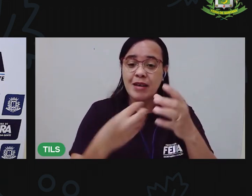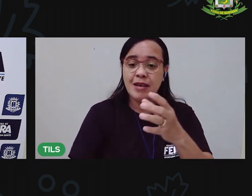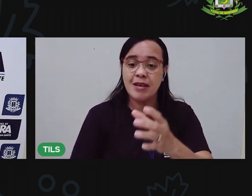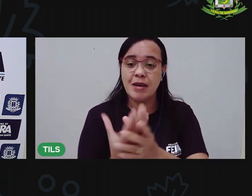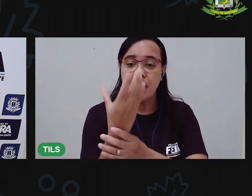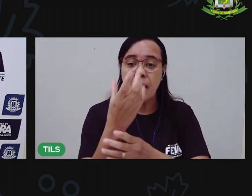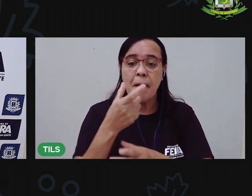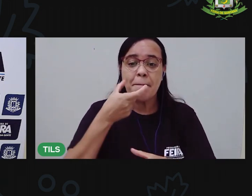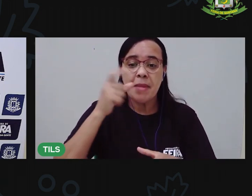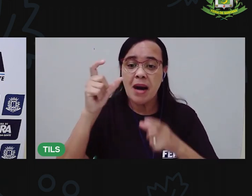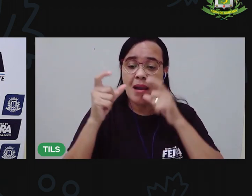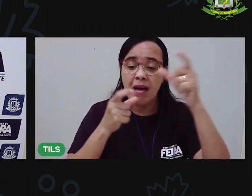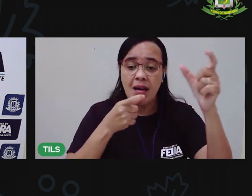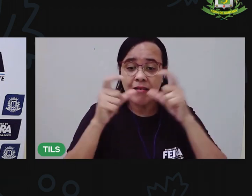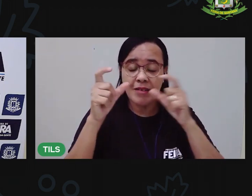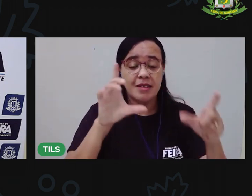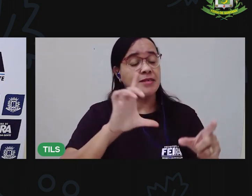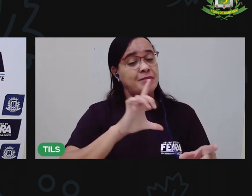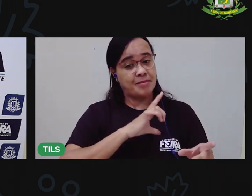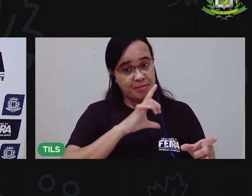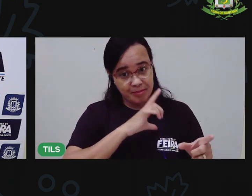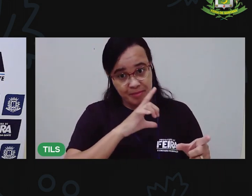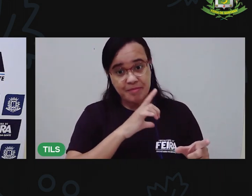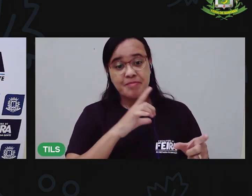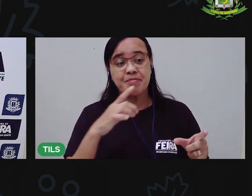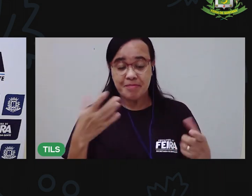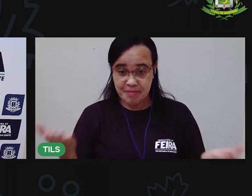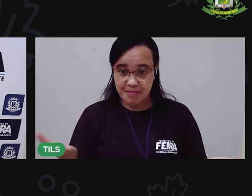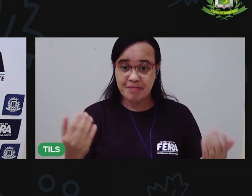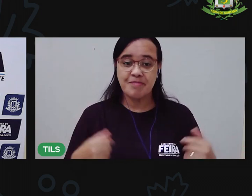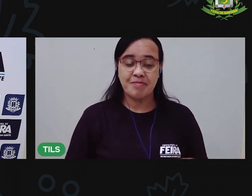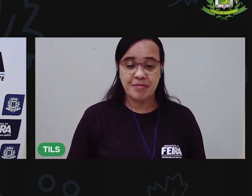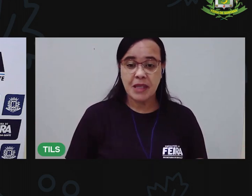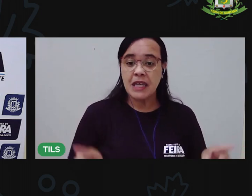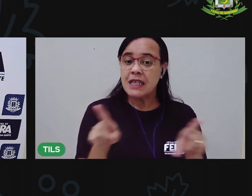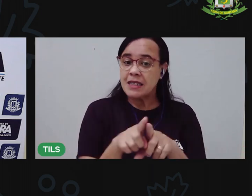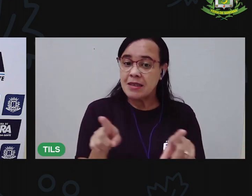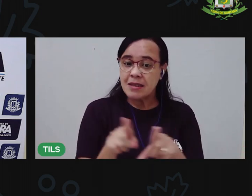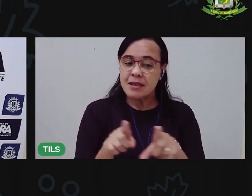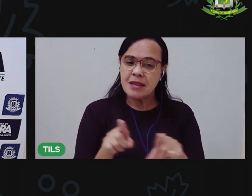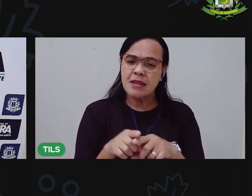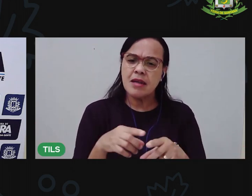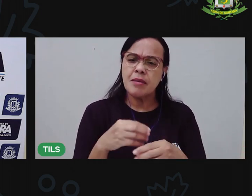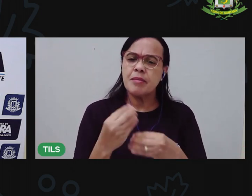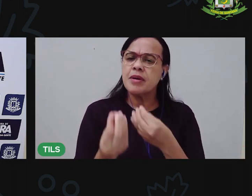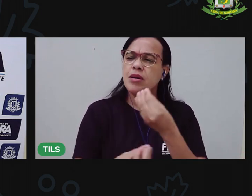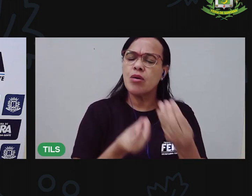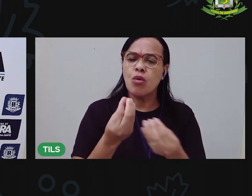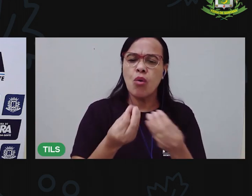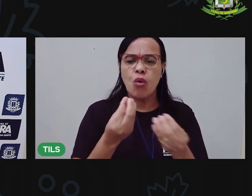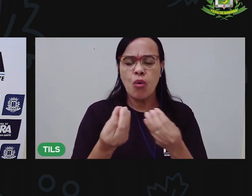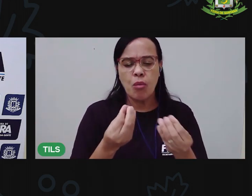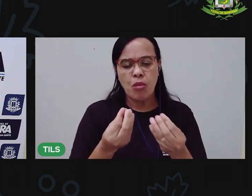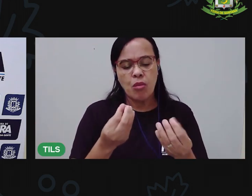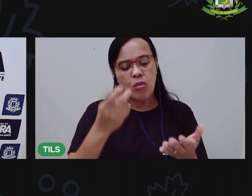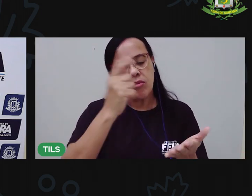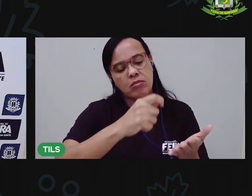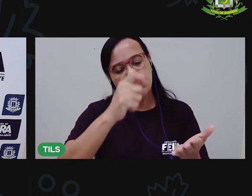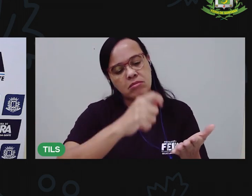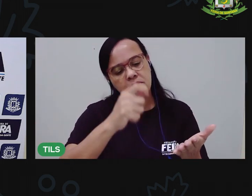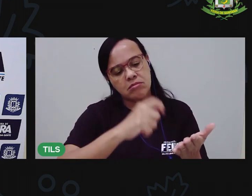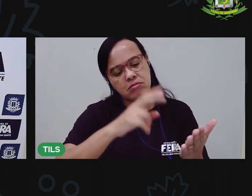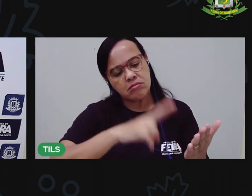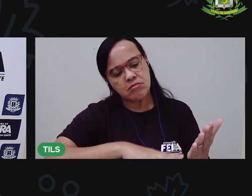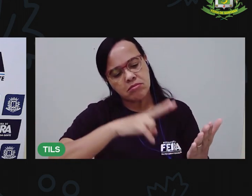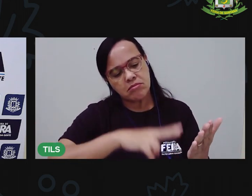que forme as palavras e a gente viu como se escreve esse lei algumas